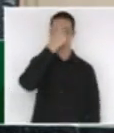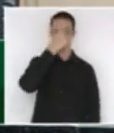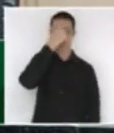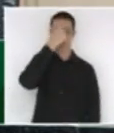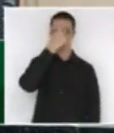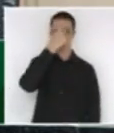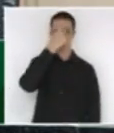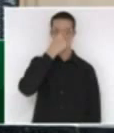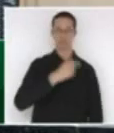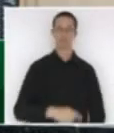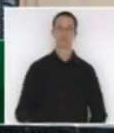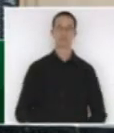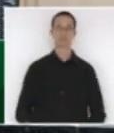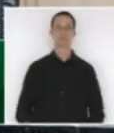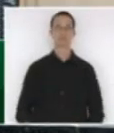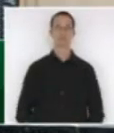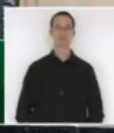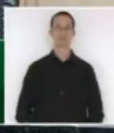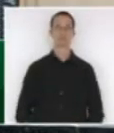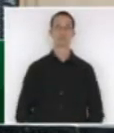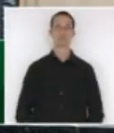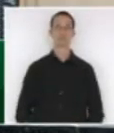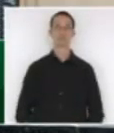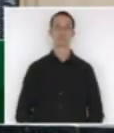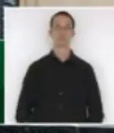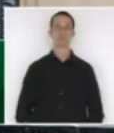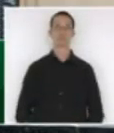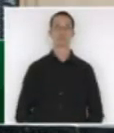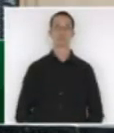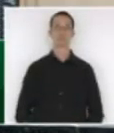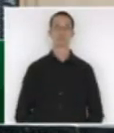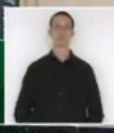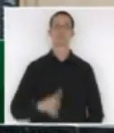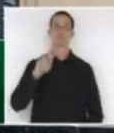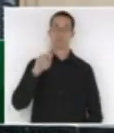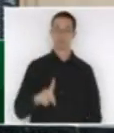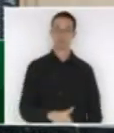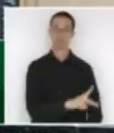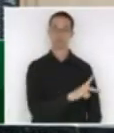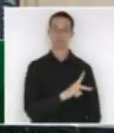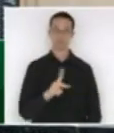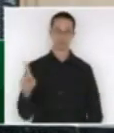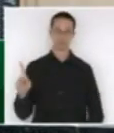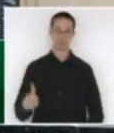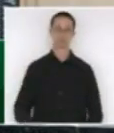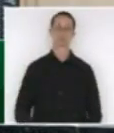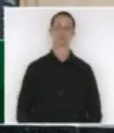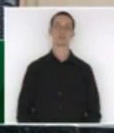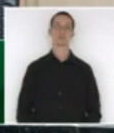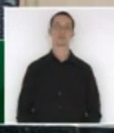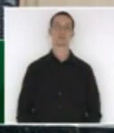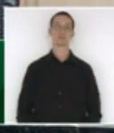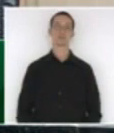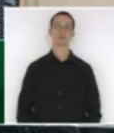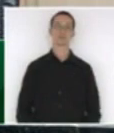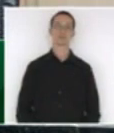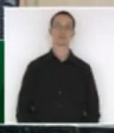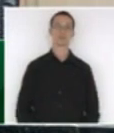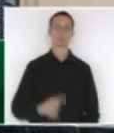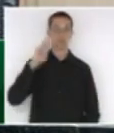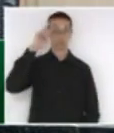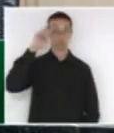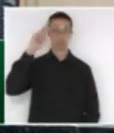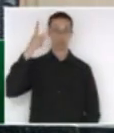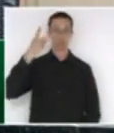Bloco Parlamentar, PP, PR e PSB, Padre Pedro Baldiceira, PT, Milton Obos